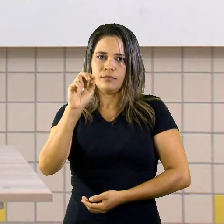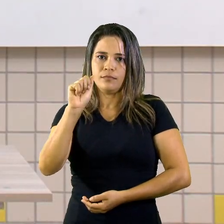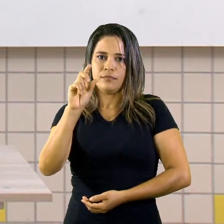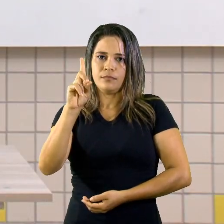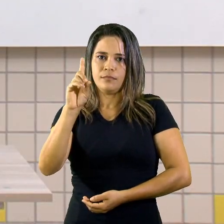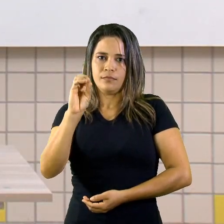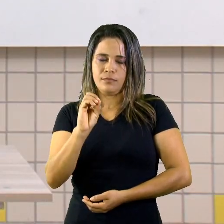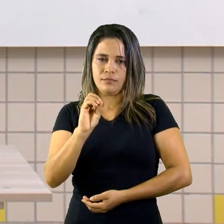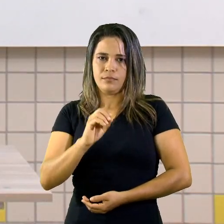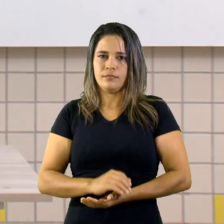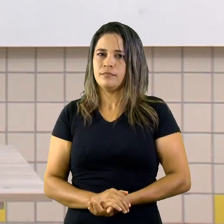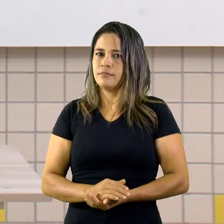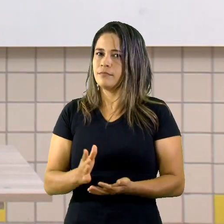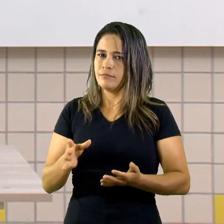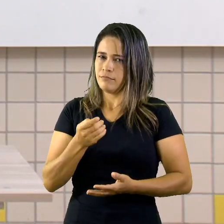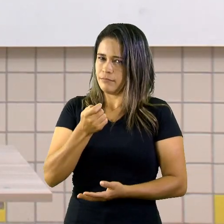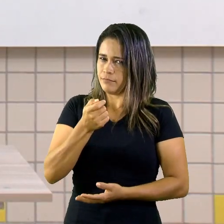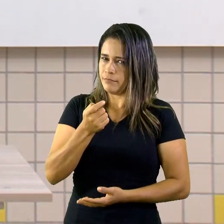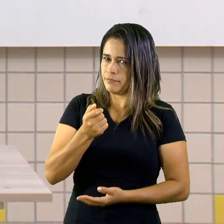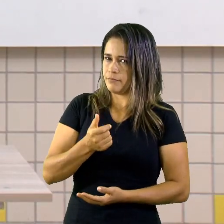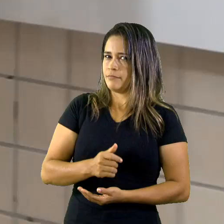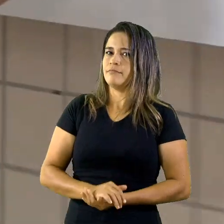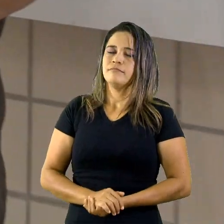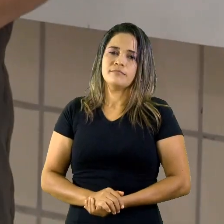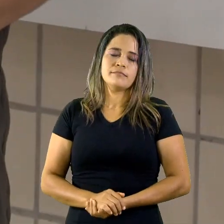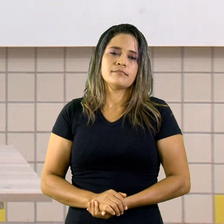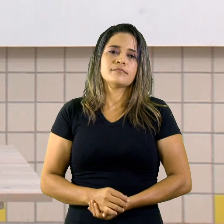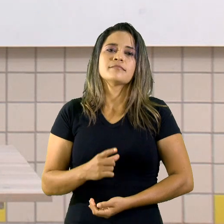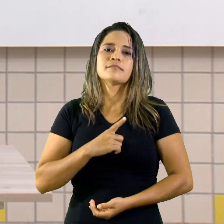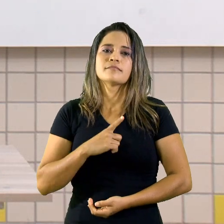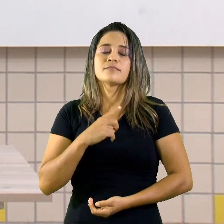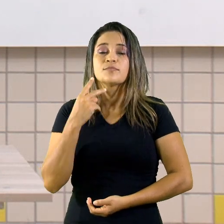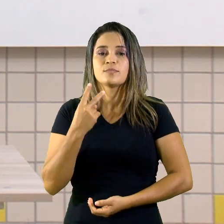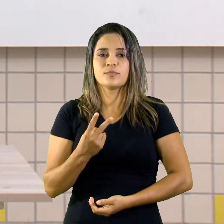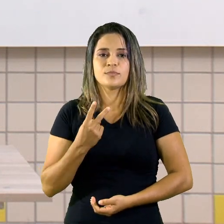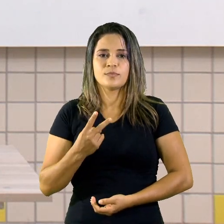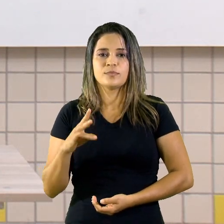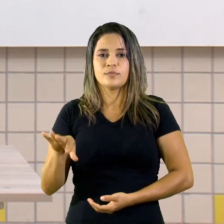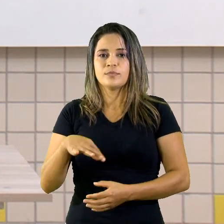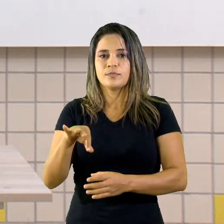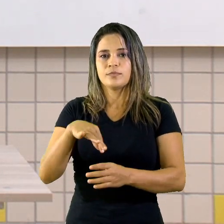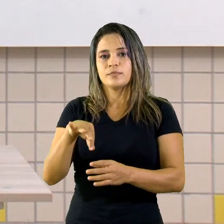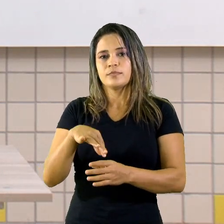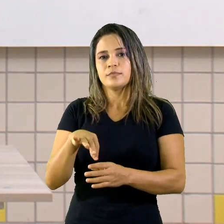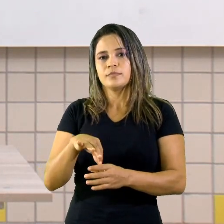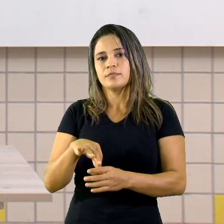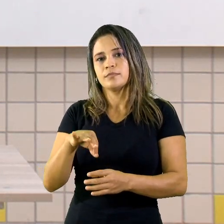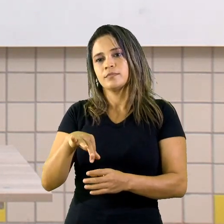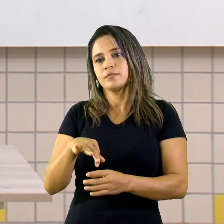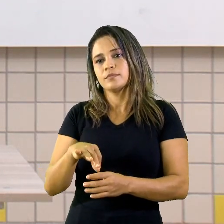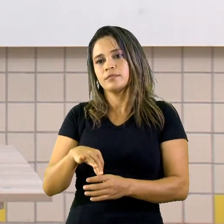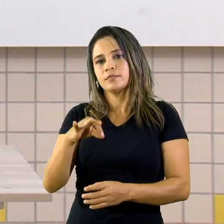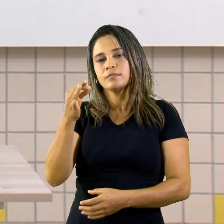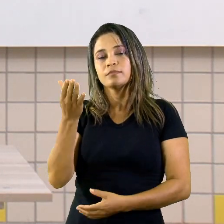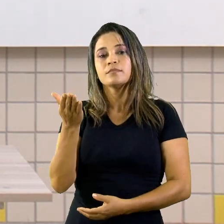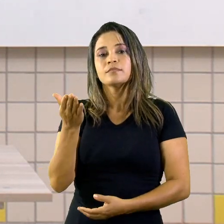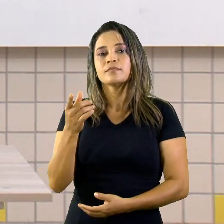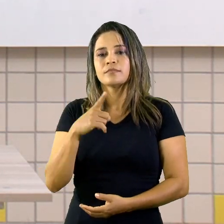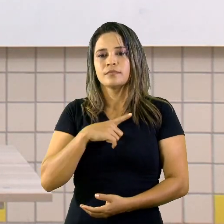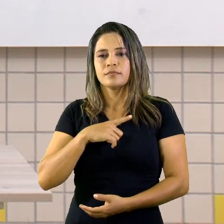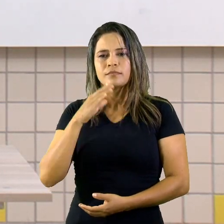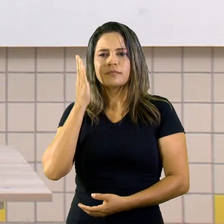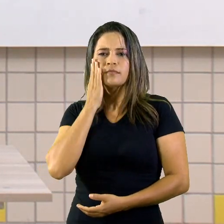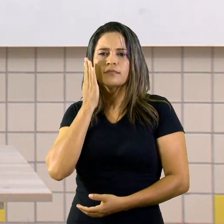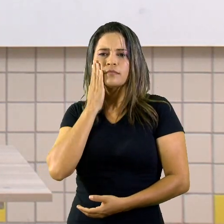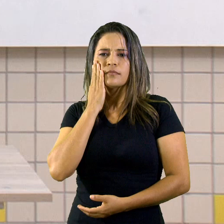tem poucas figuras já, né? Acho que ainda tem 2. Vou puxar aqui. Essa daqui, quem sabe? Isso